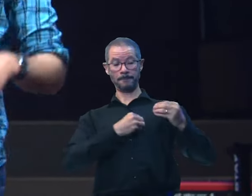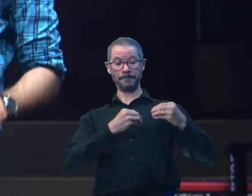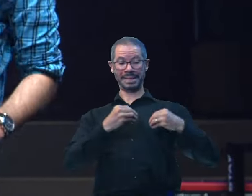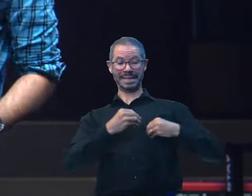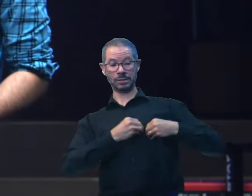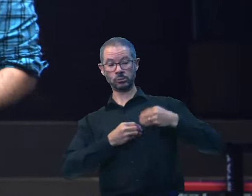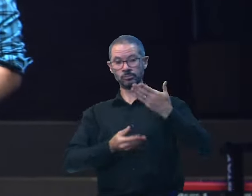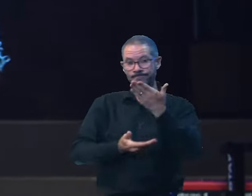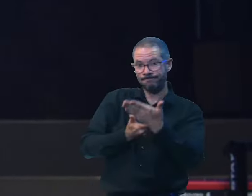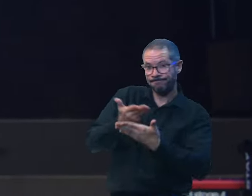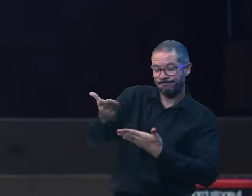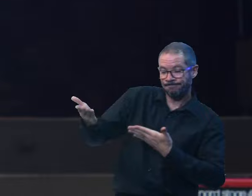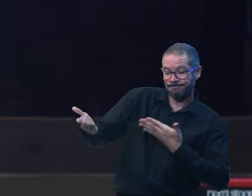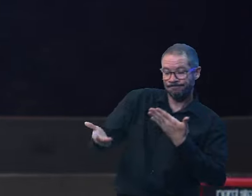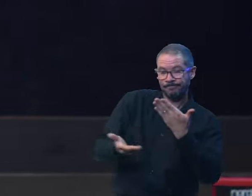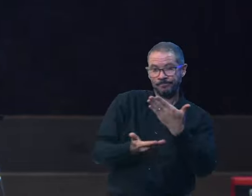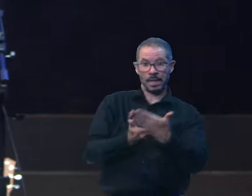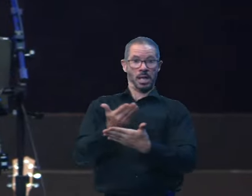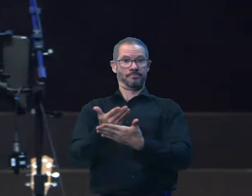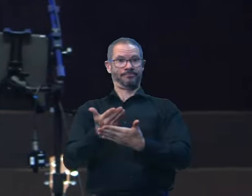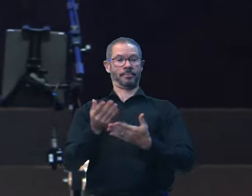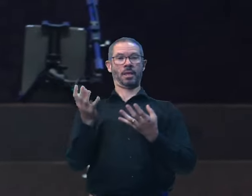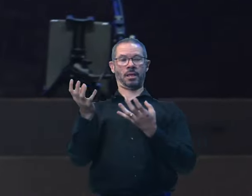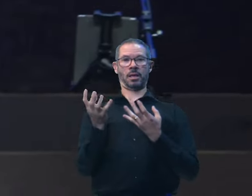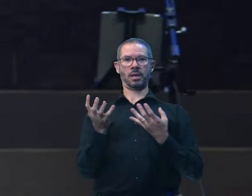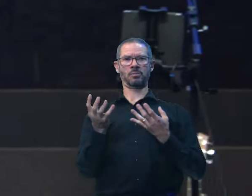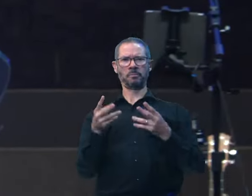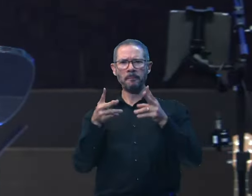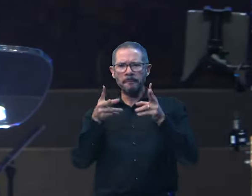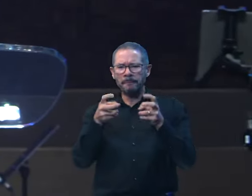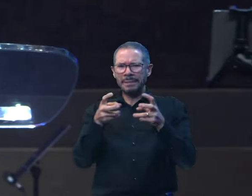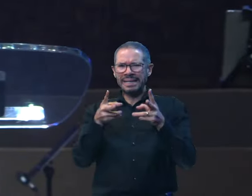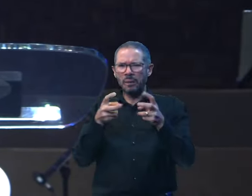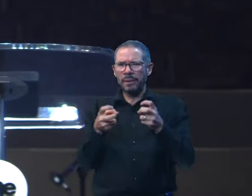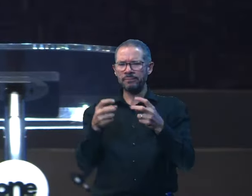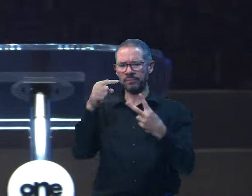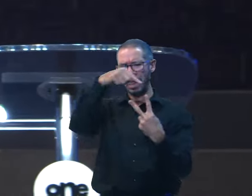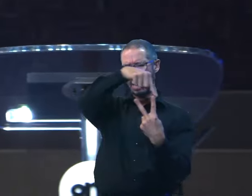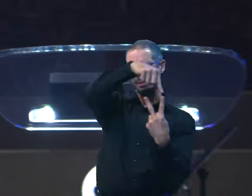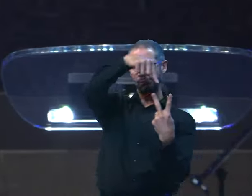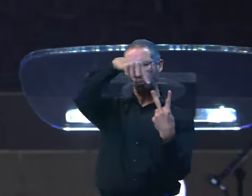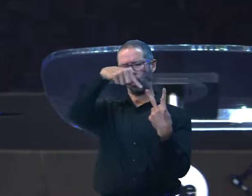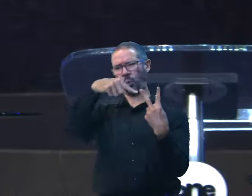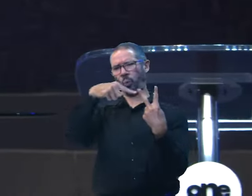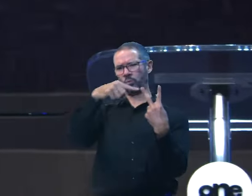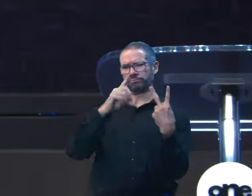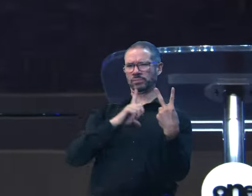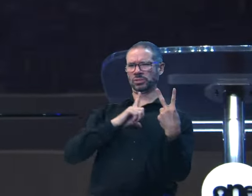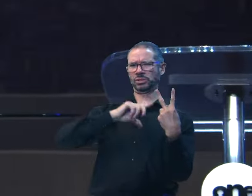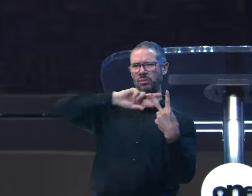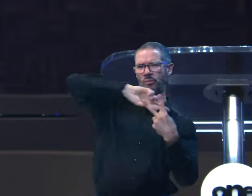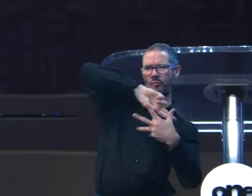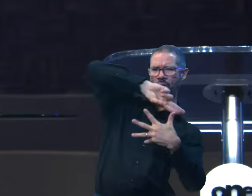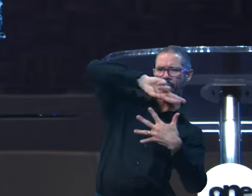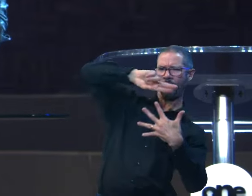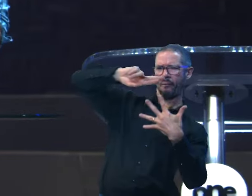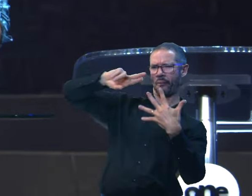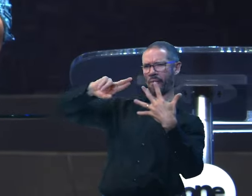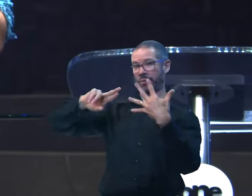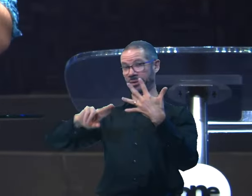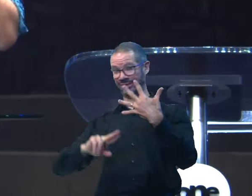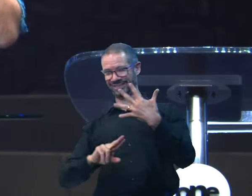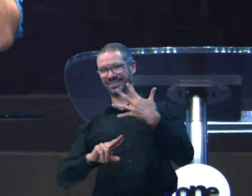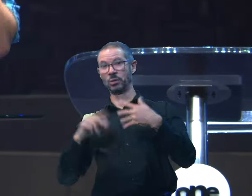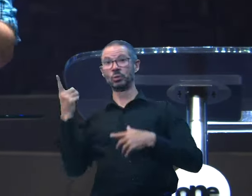nossos relacionamentos. E eu quero olhar para isso através de duas instâncias. Existem várias, mas eu acredito que hoje a